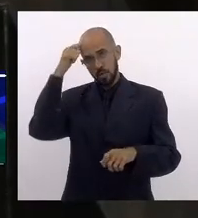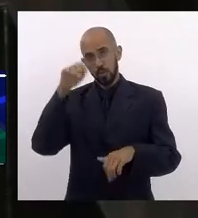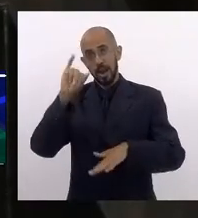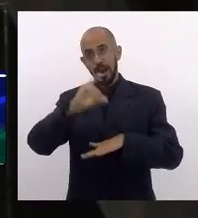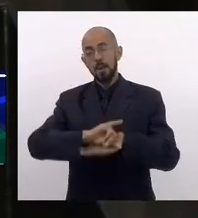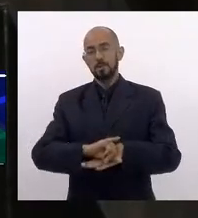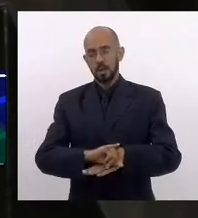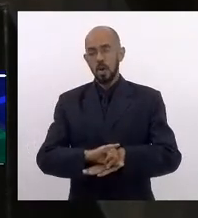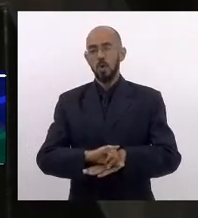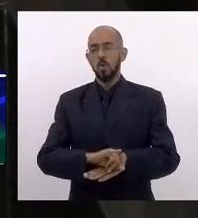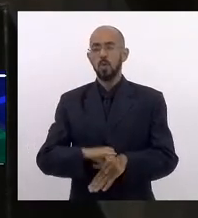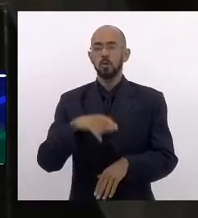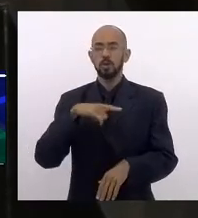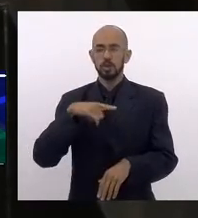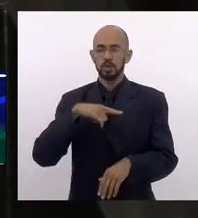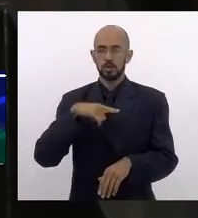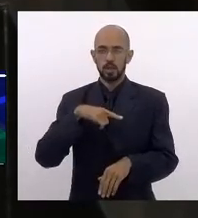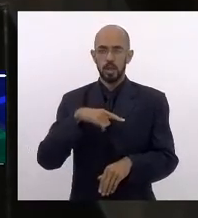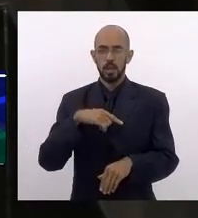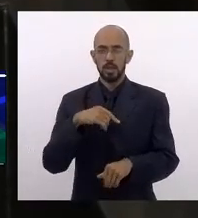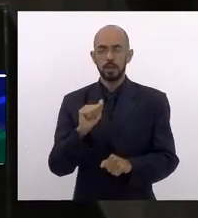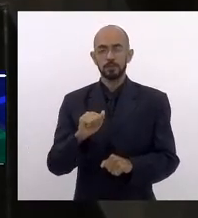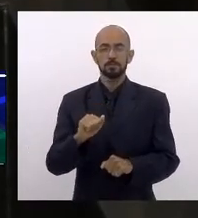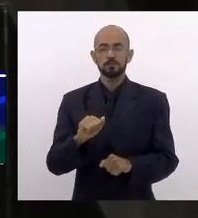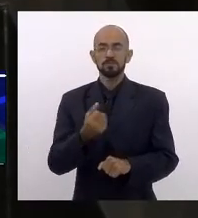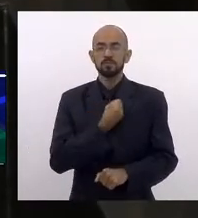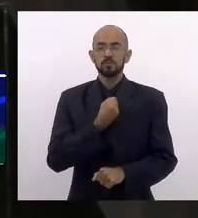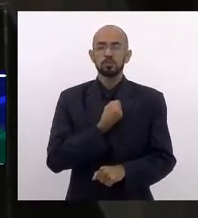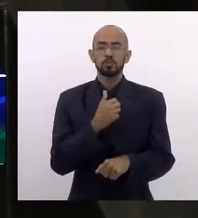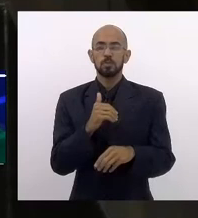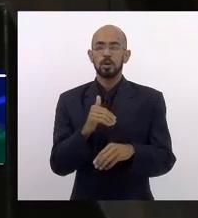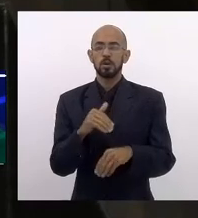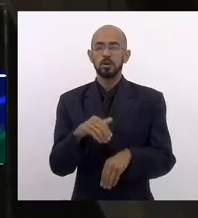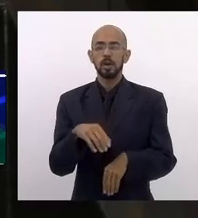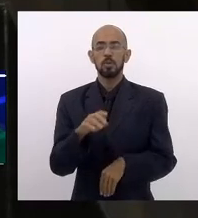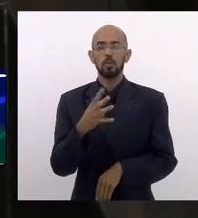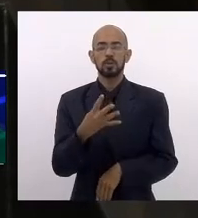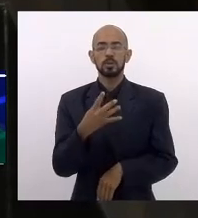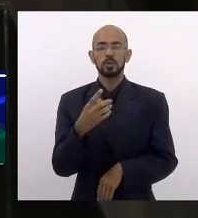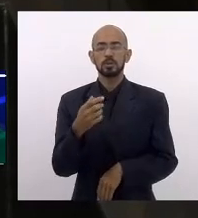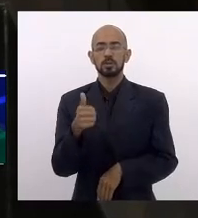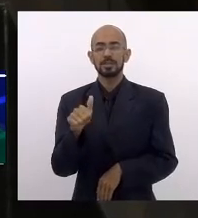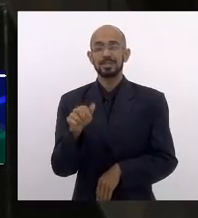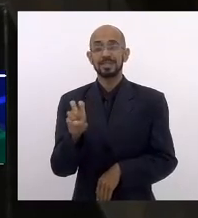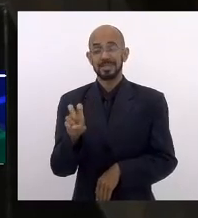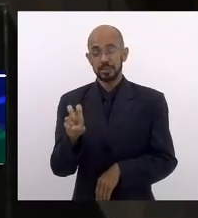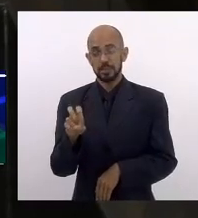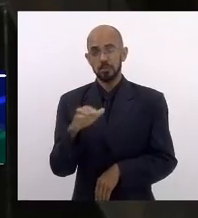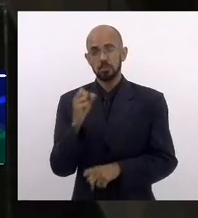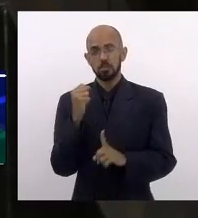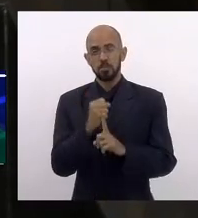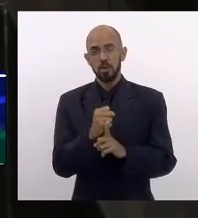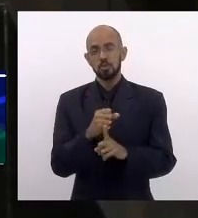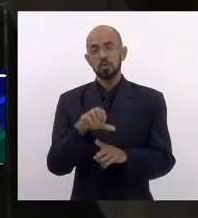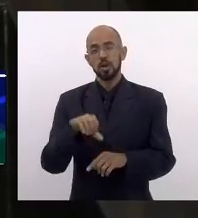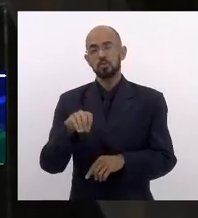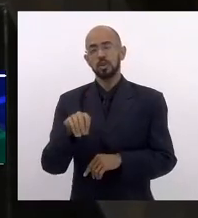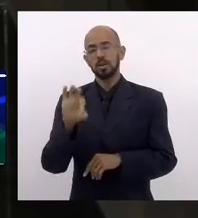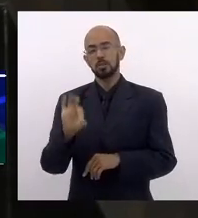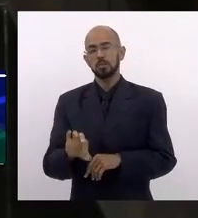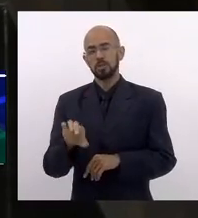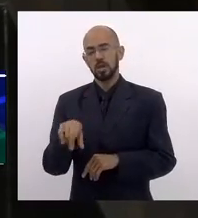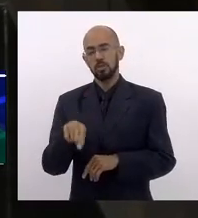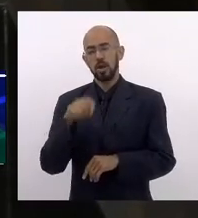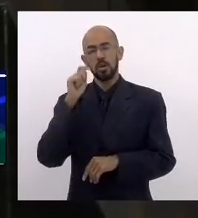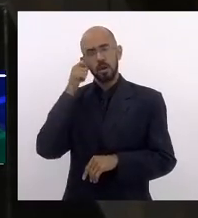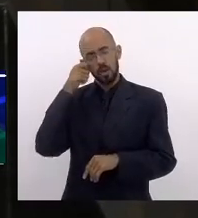Rio, na capital, que ostenta o índice maior, o indicador maior, são 415 mortes, dos quais 90% negros. Ainda sobe um